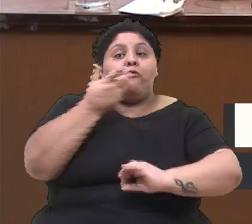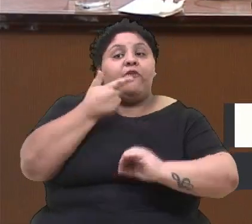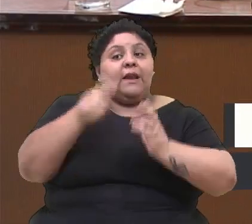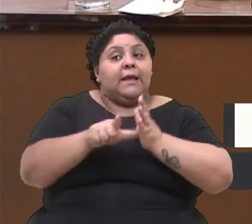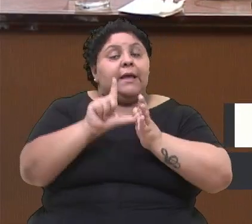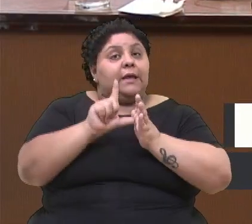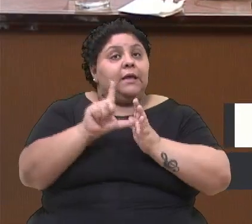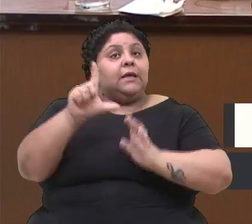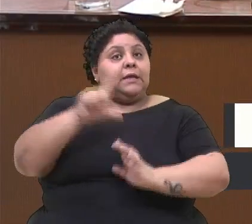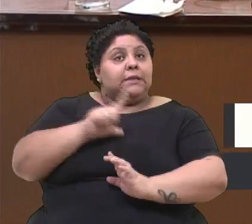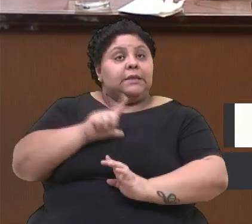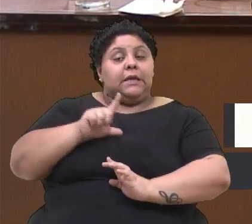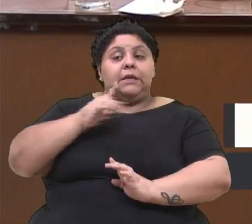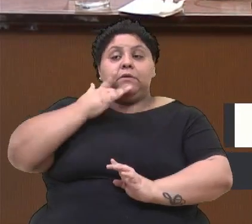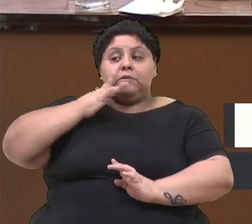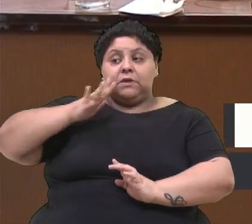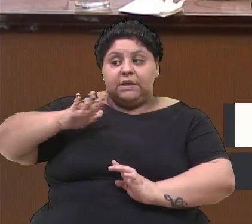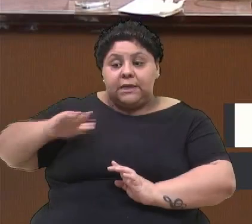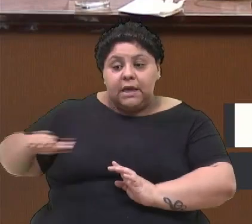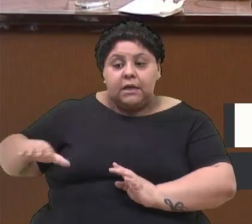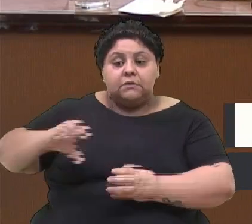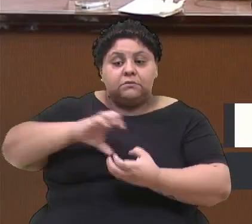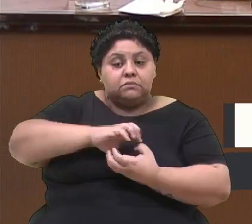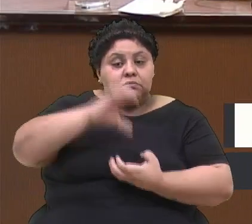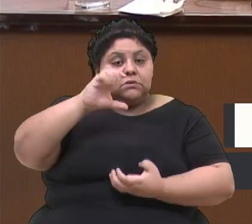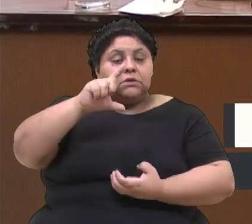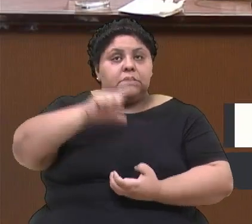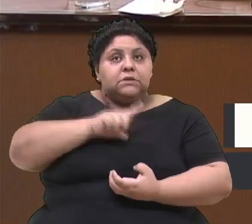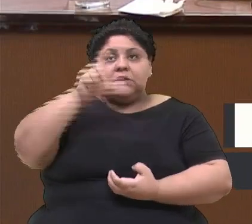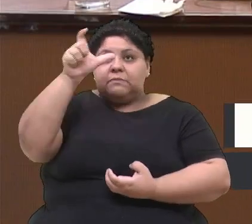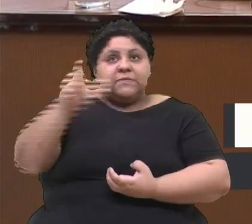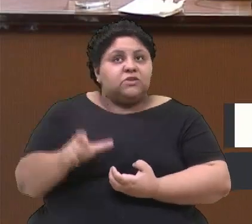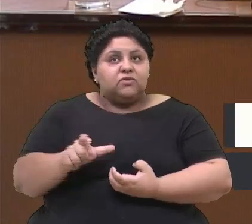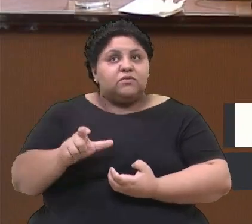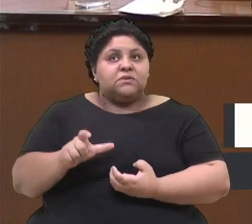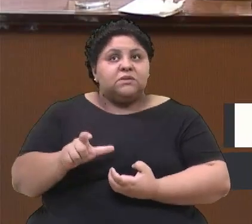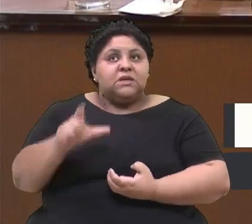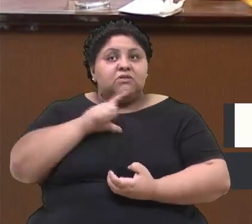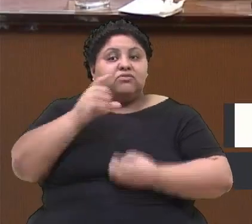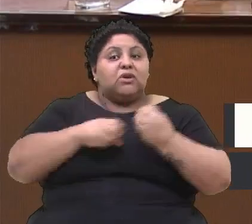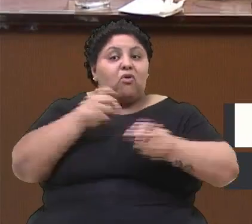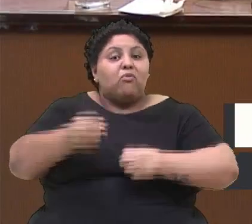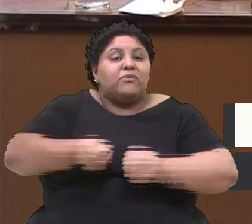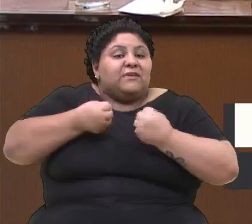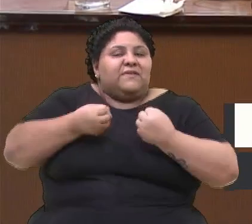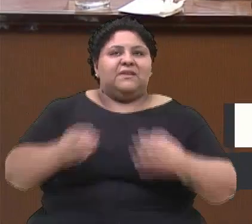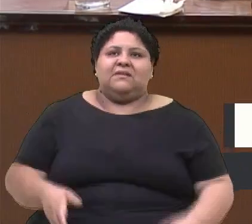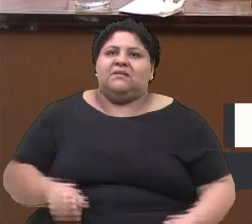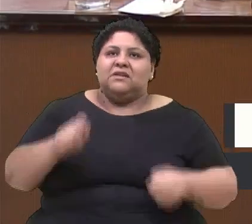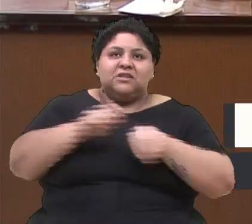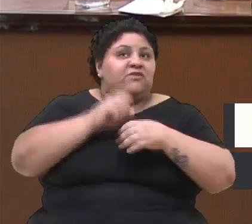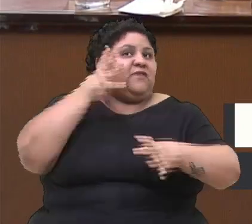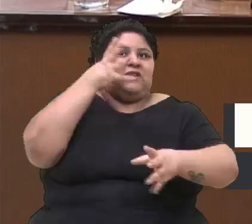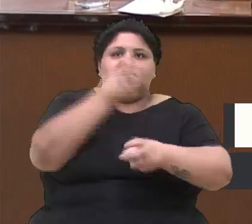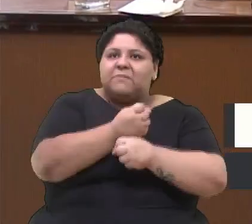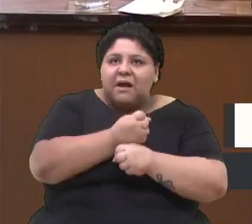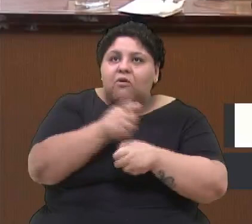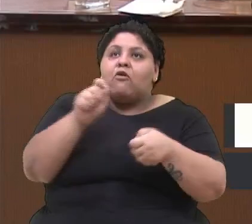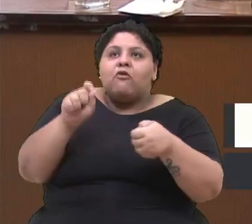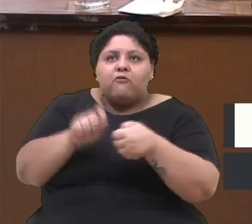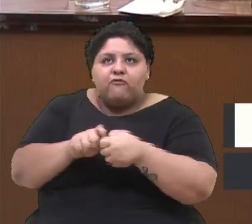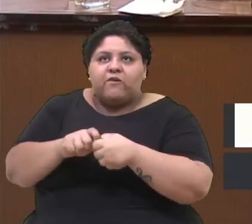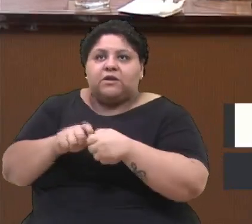Tem crianças, tem idosos, tem pessoas indefesas que se faz isso com animal, faz com o ser humano também.